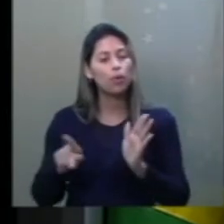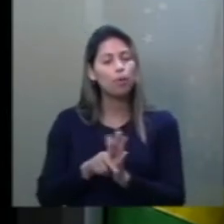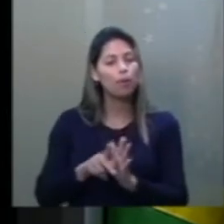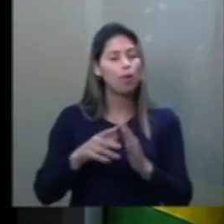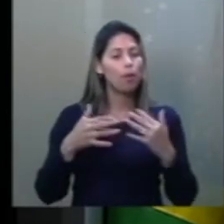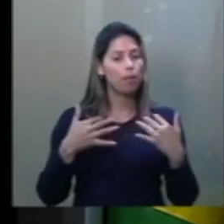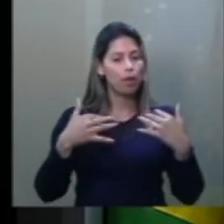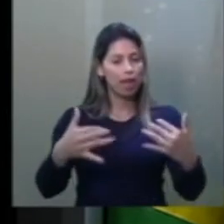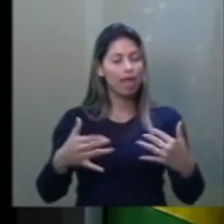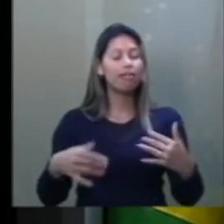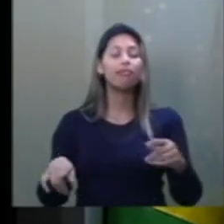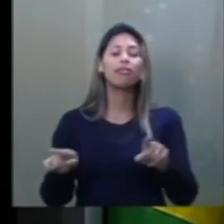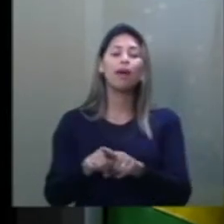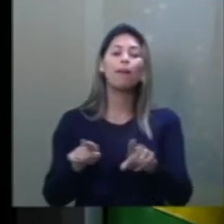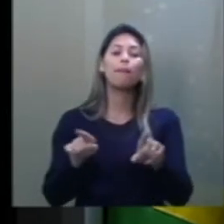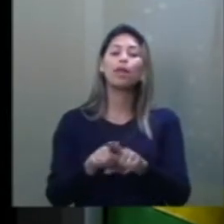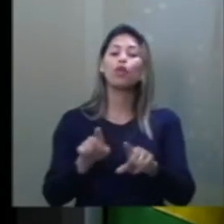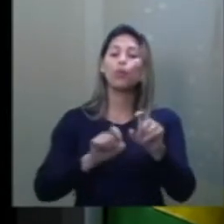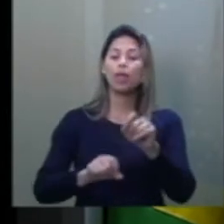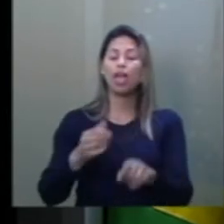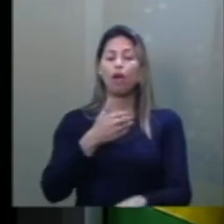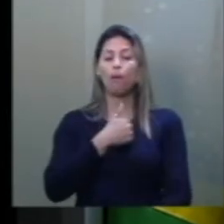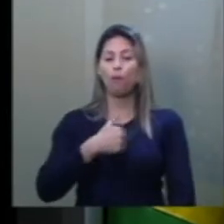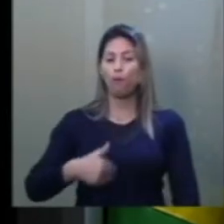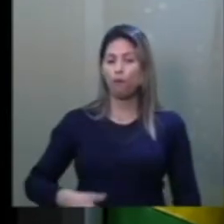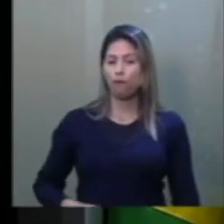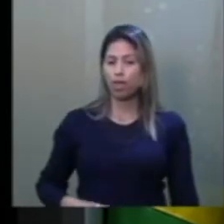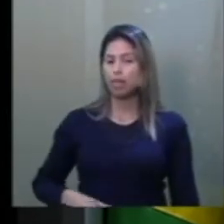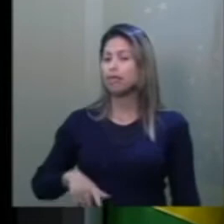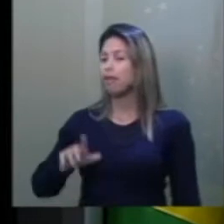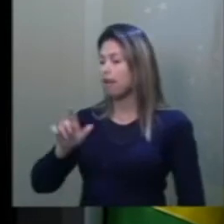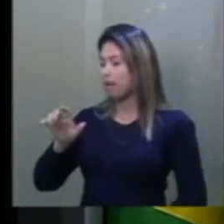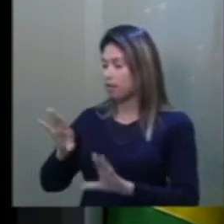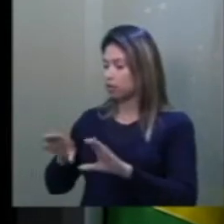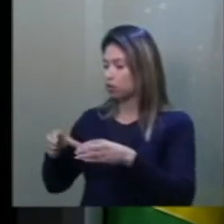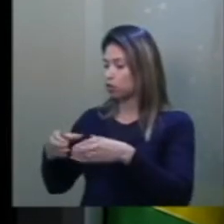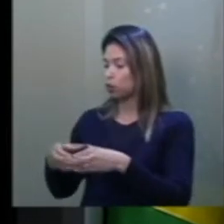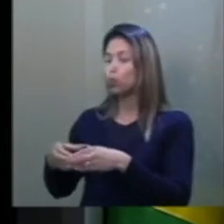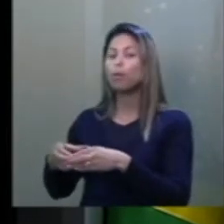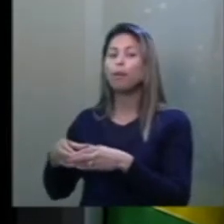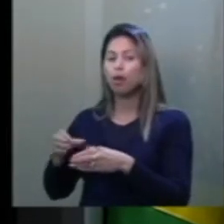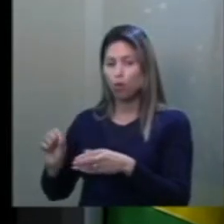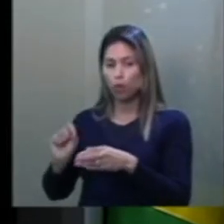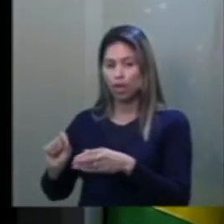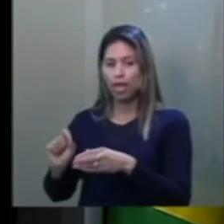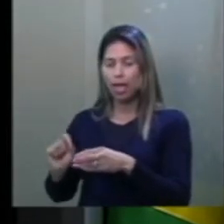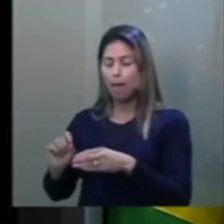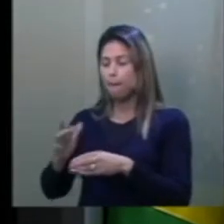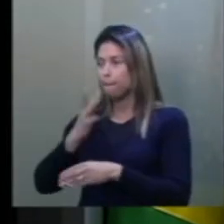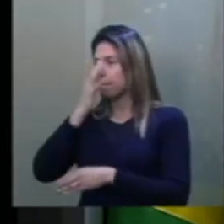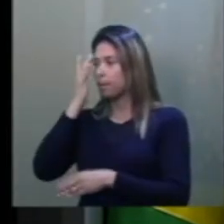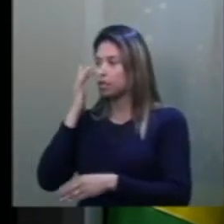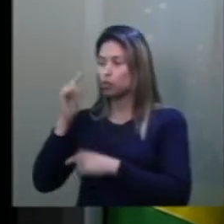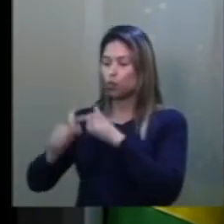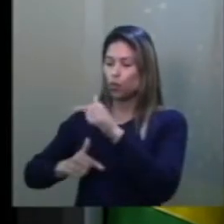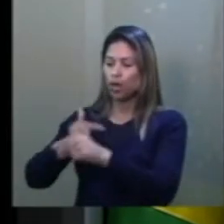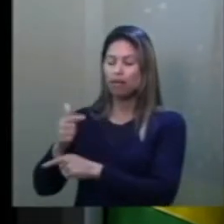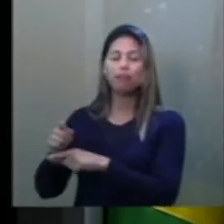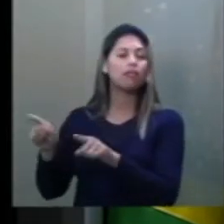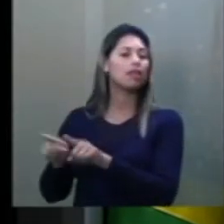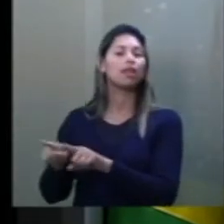ao governo. Esses servidores, esse quadro de servidores, compostos de agentes federais de execução